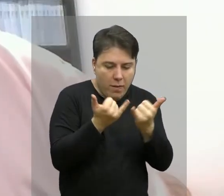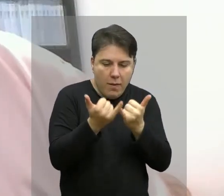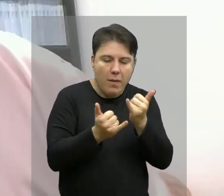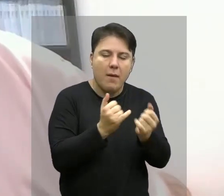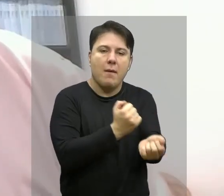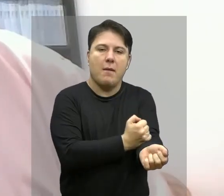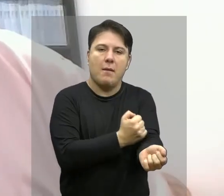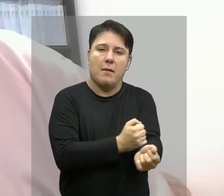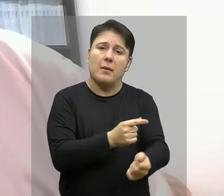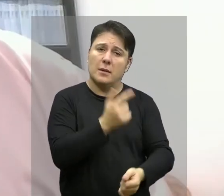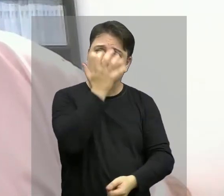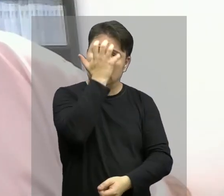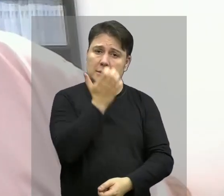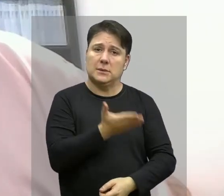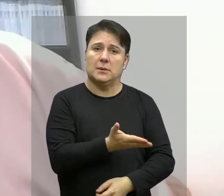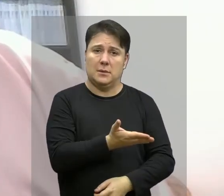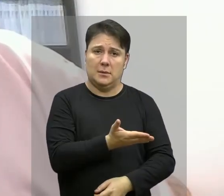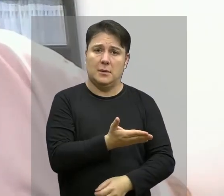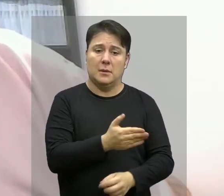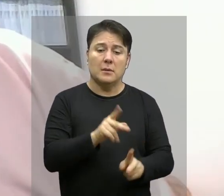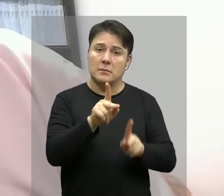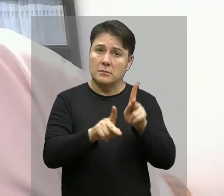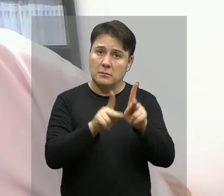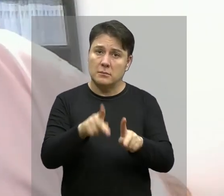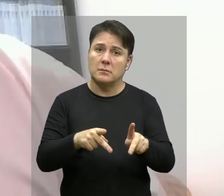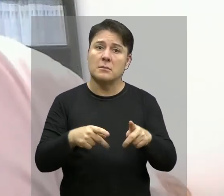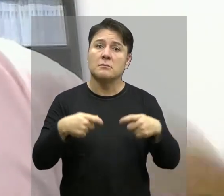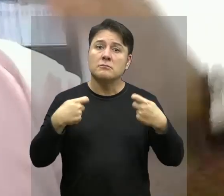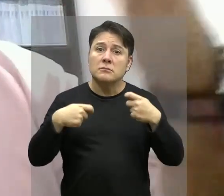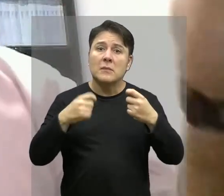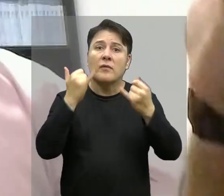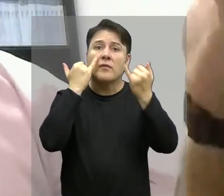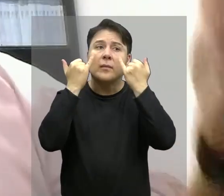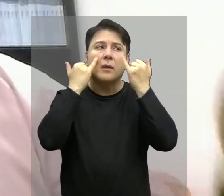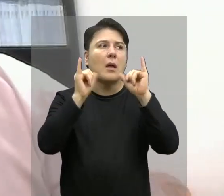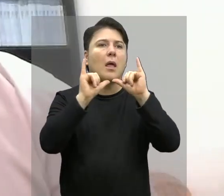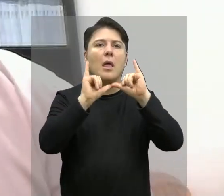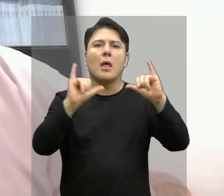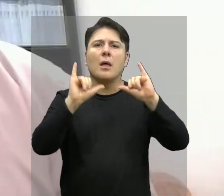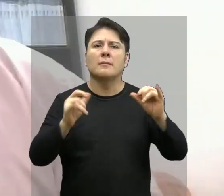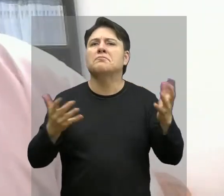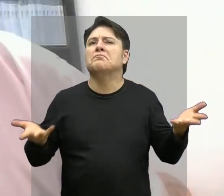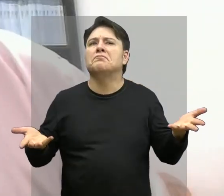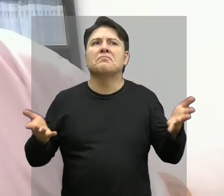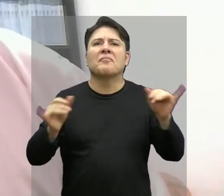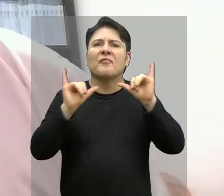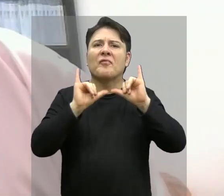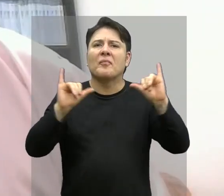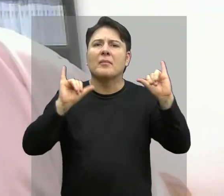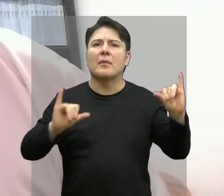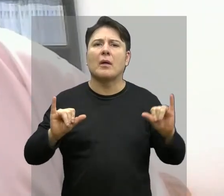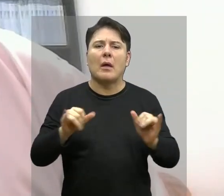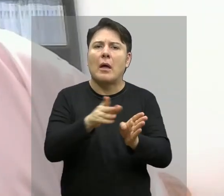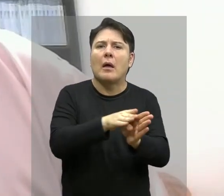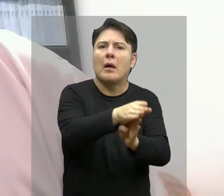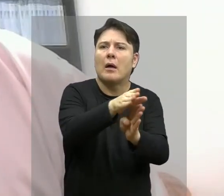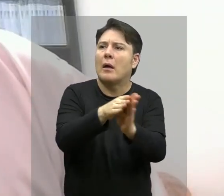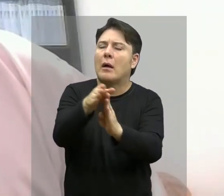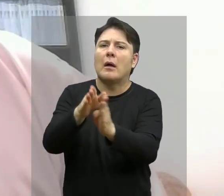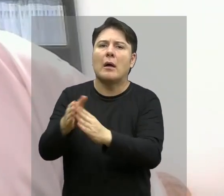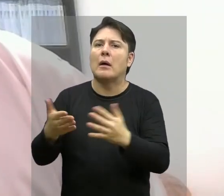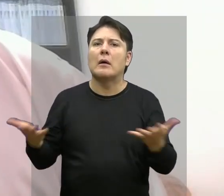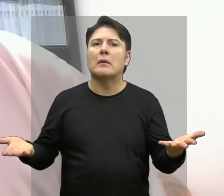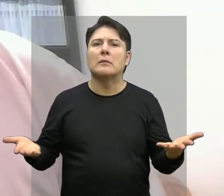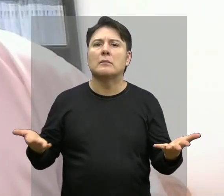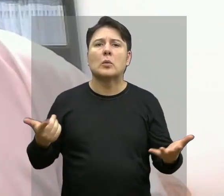muito sério. A população tem que ser informada. Cadê as campanhas, né? De orientar as